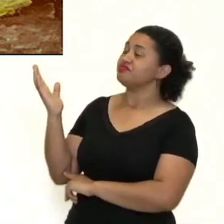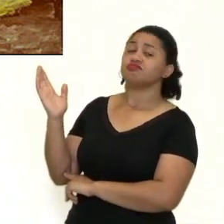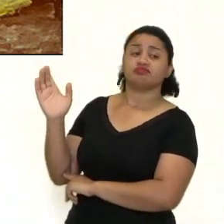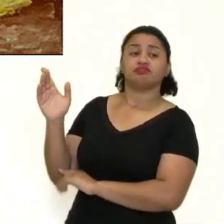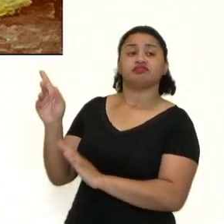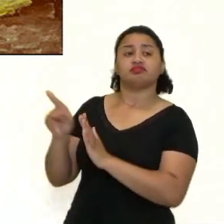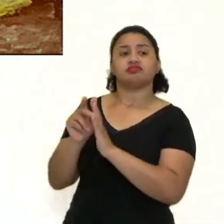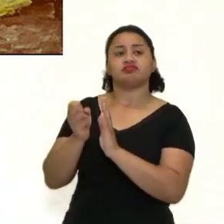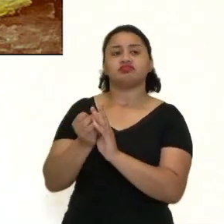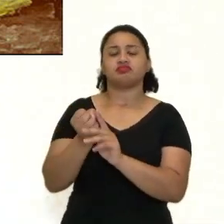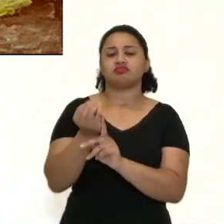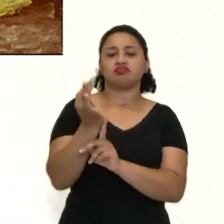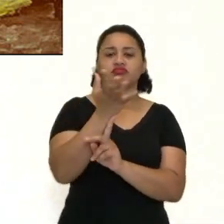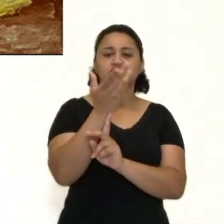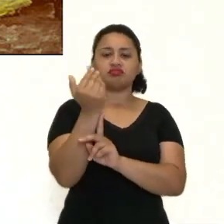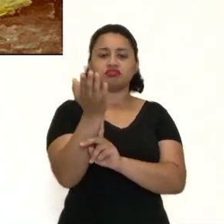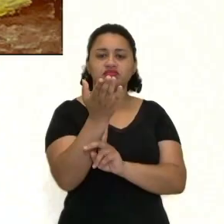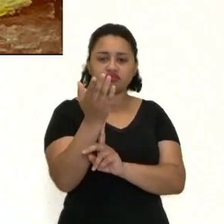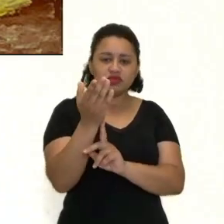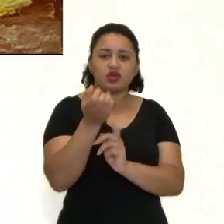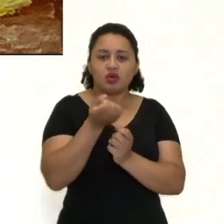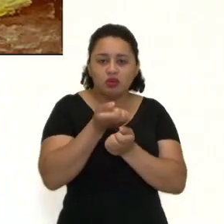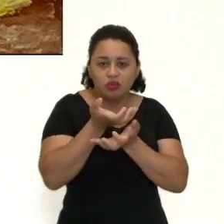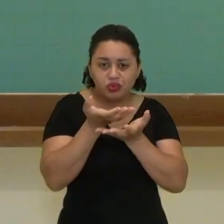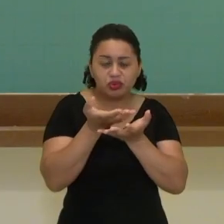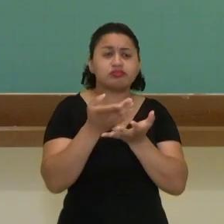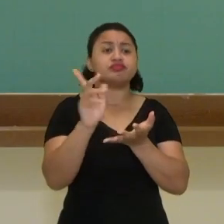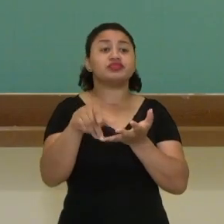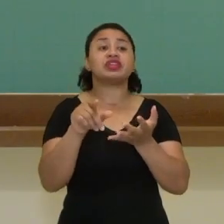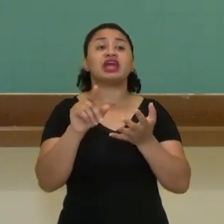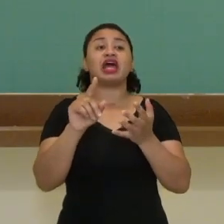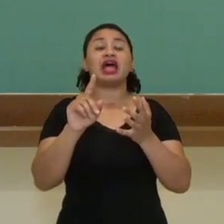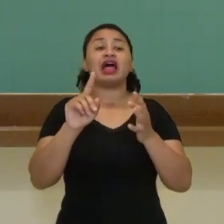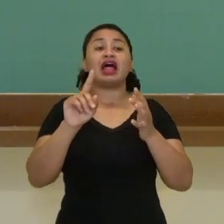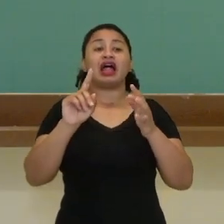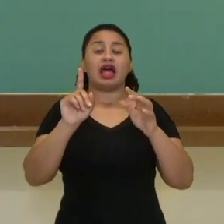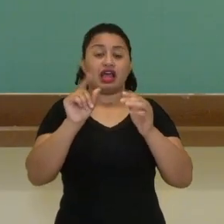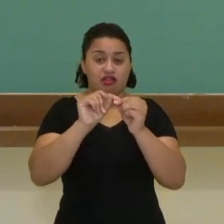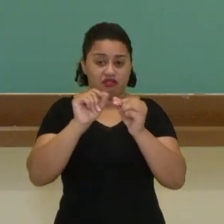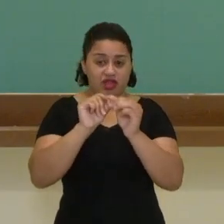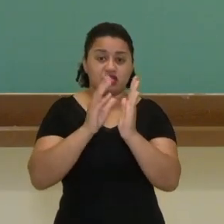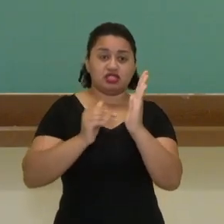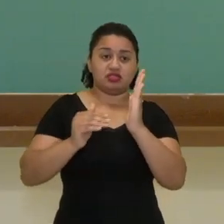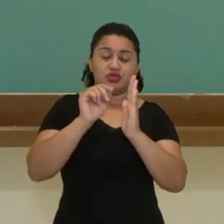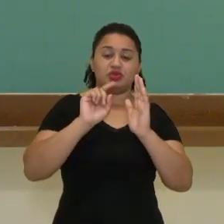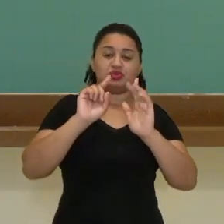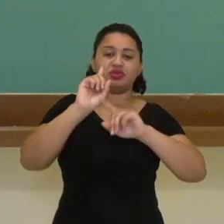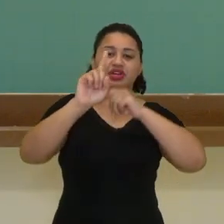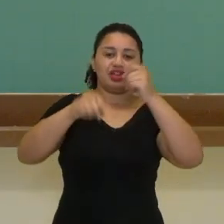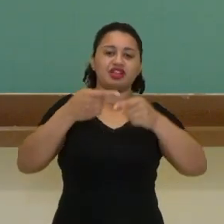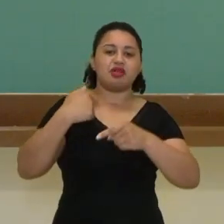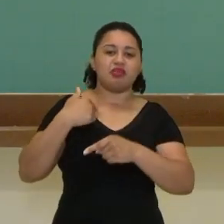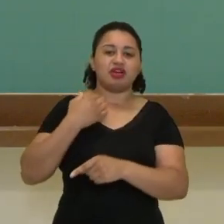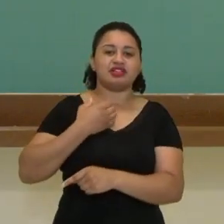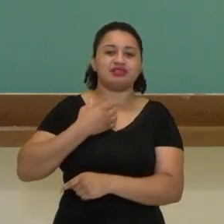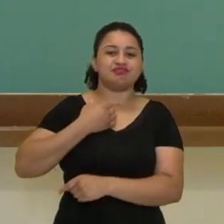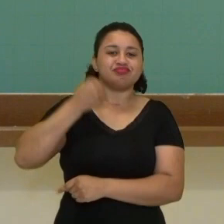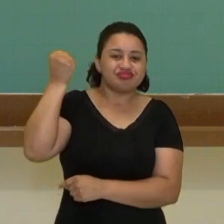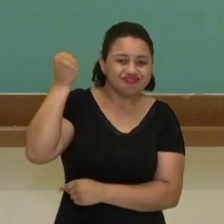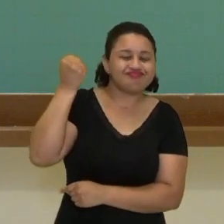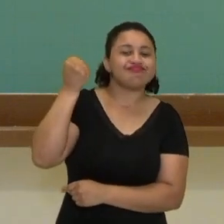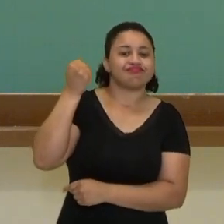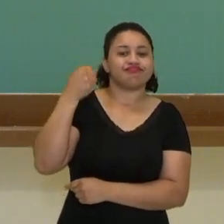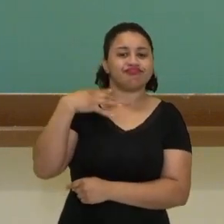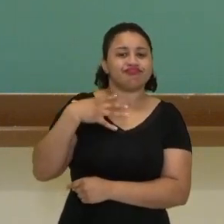muito melancólica e muito pesada, porque o Vincent acaba tirando a própria vida. E ainda há